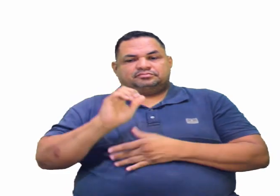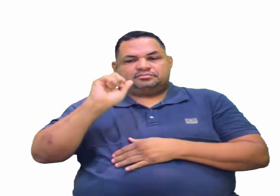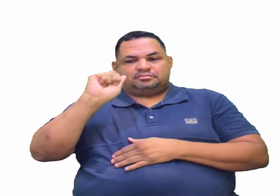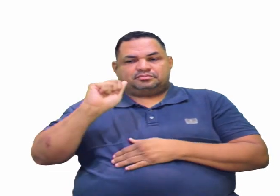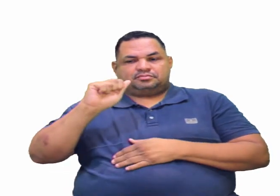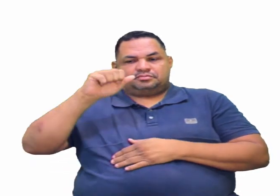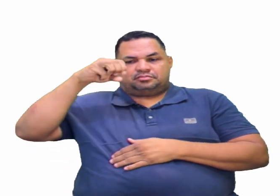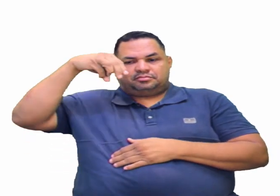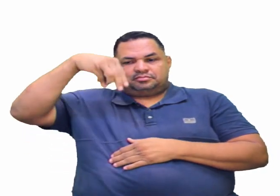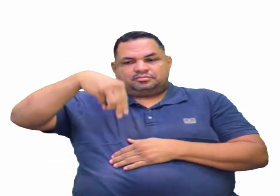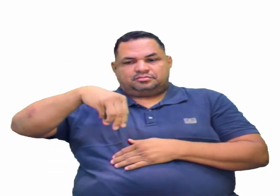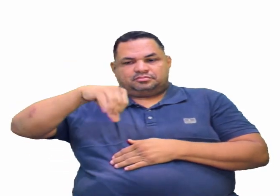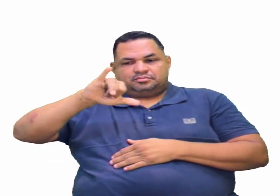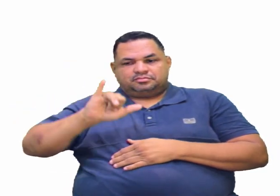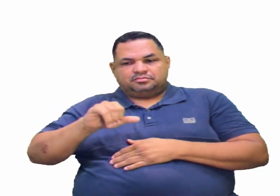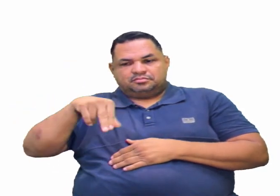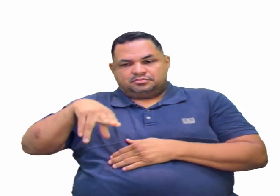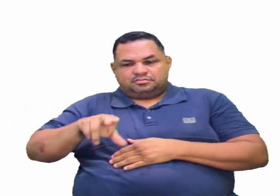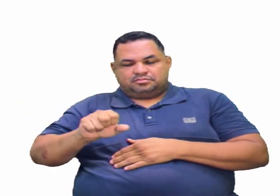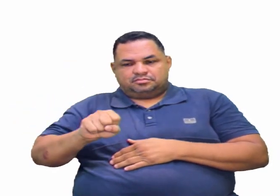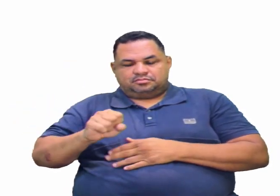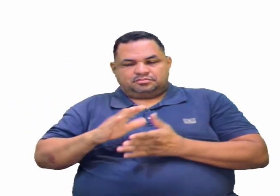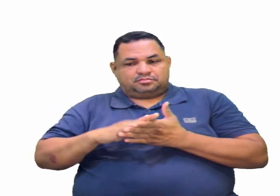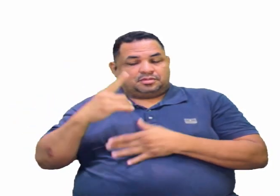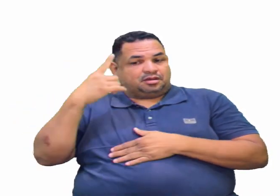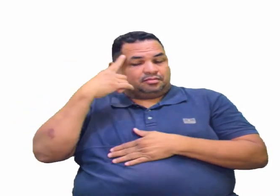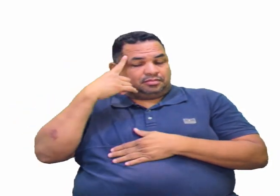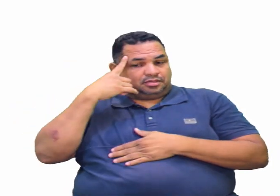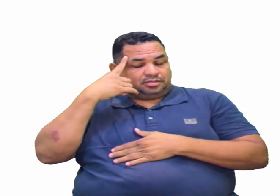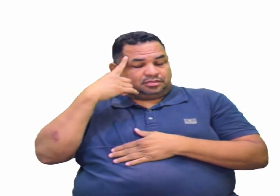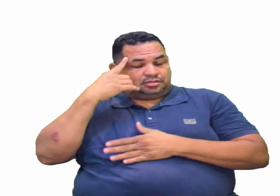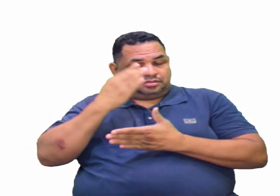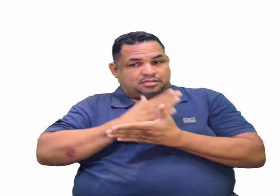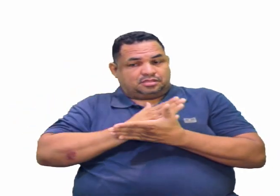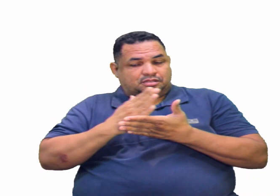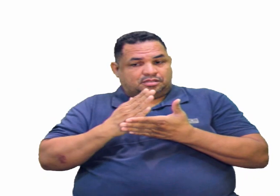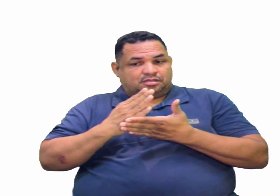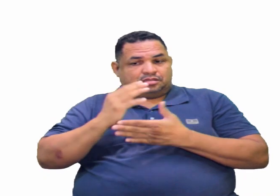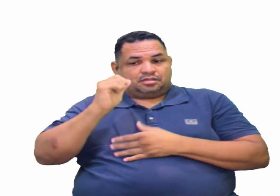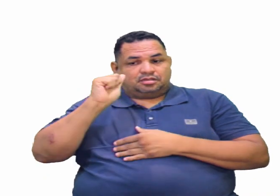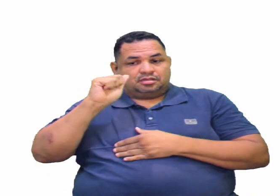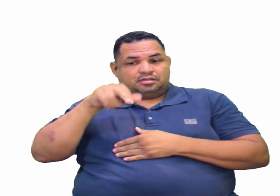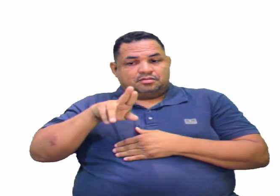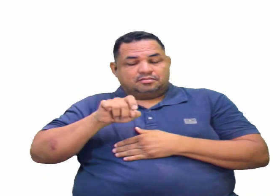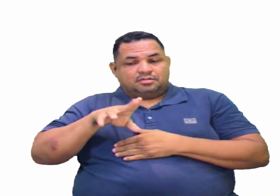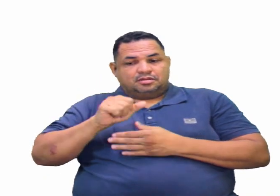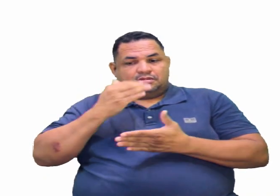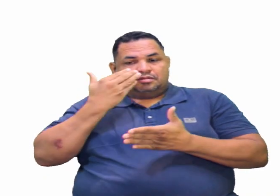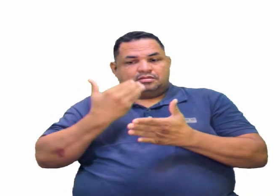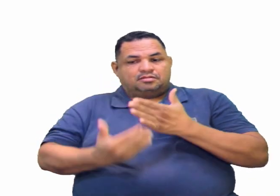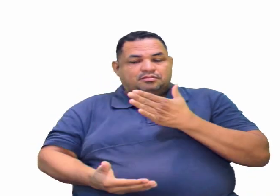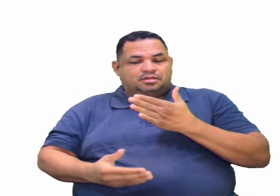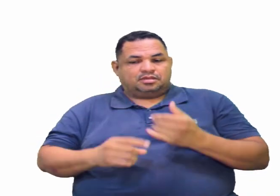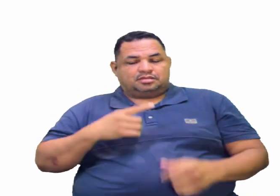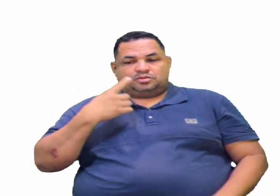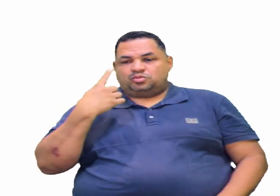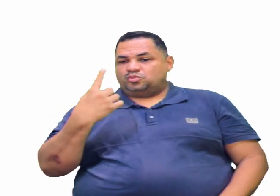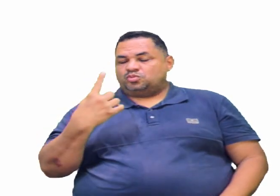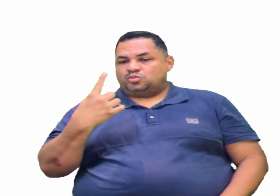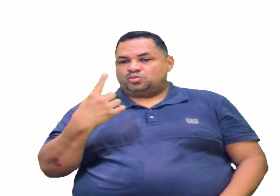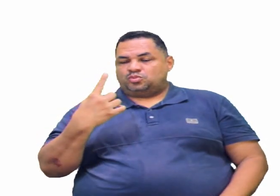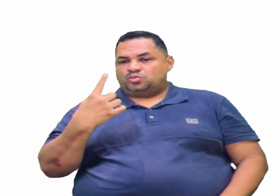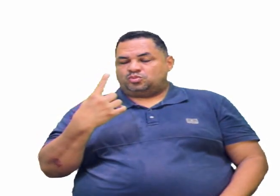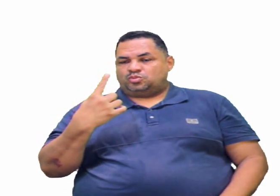aminas. Então, a gente está partindo da amônia. Quando perde um desses